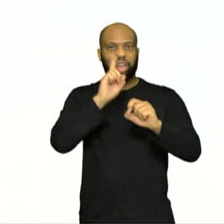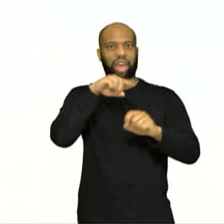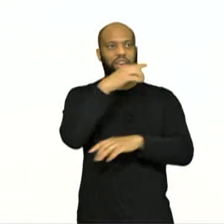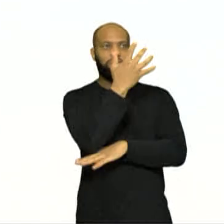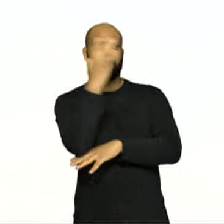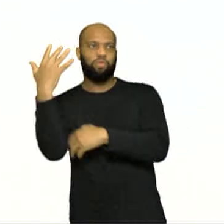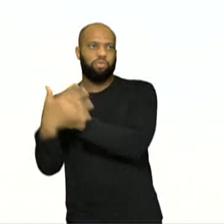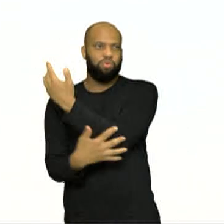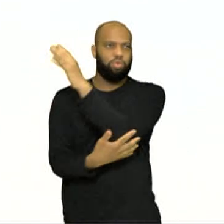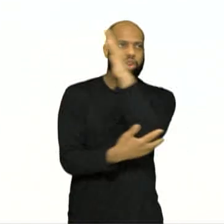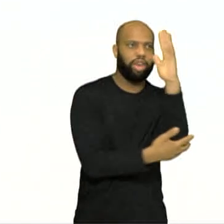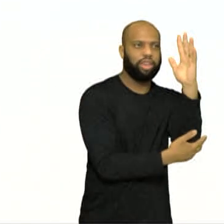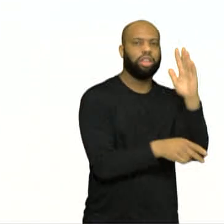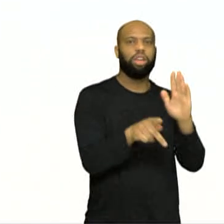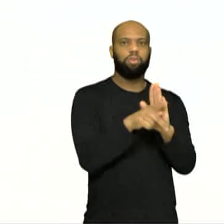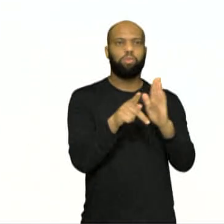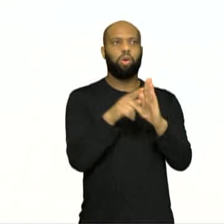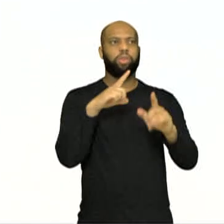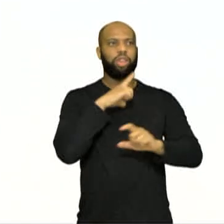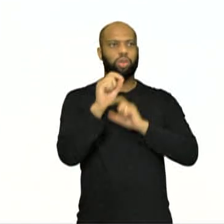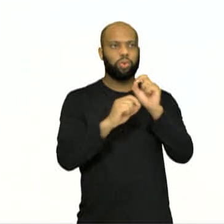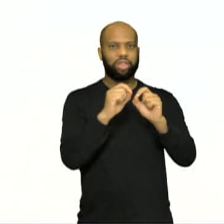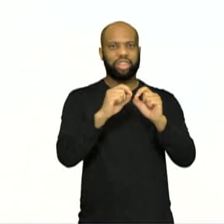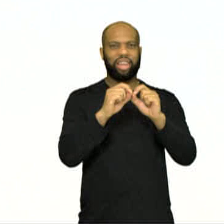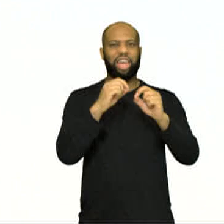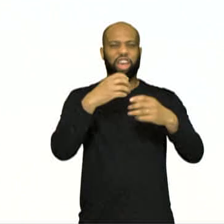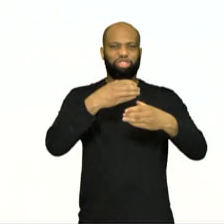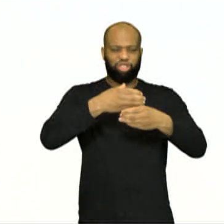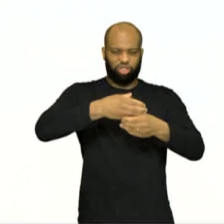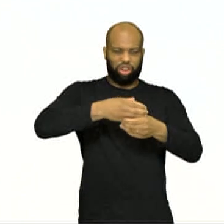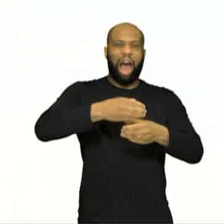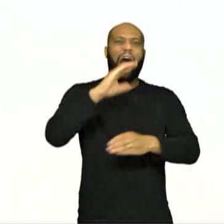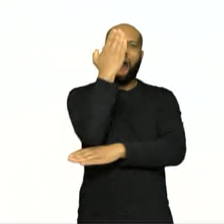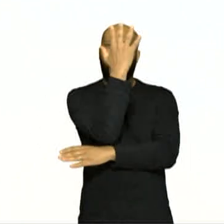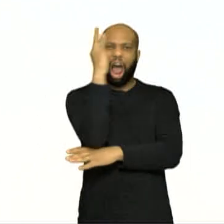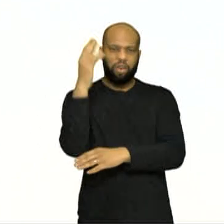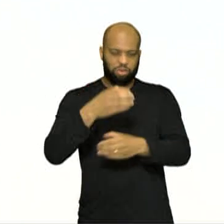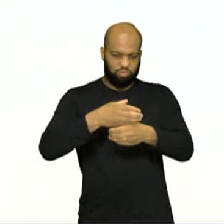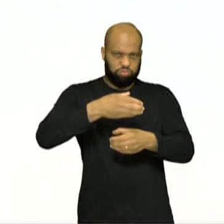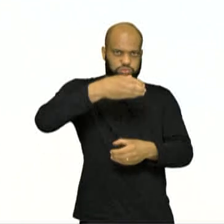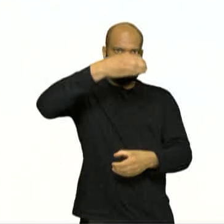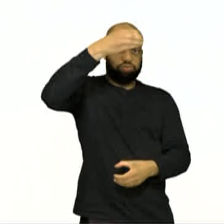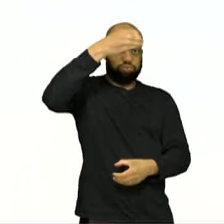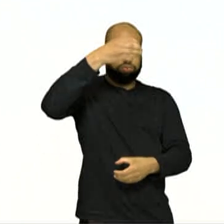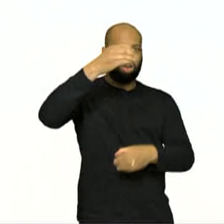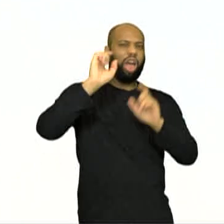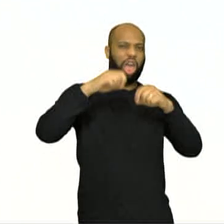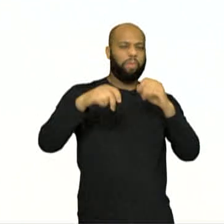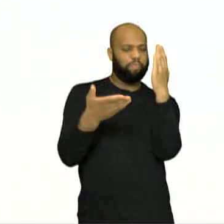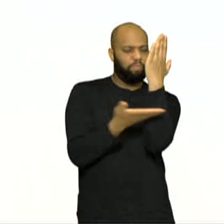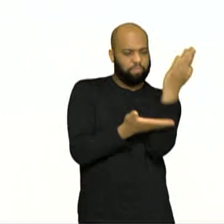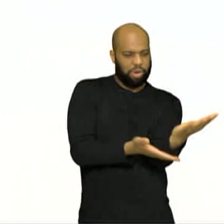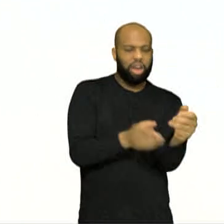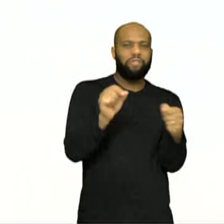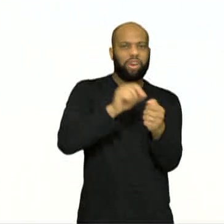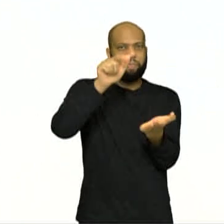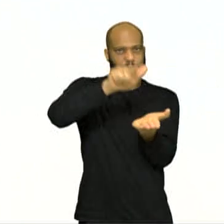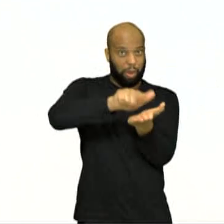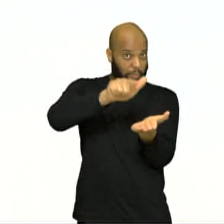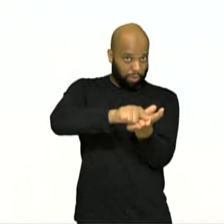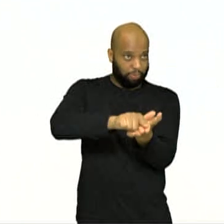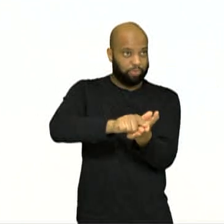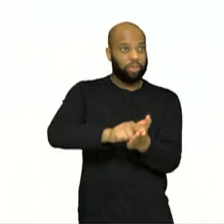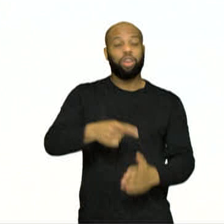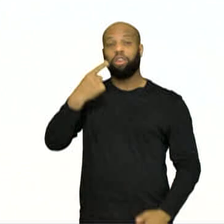de coníferas, que abastece as indústrias de papel e madeireira. Observe no mapa a localização dessas indústrias. Eu quero que vocês